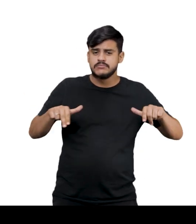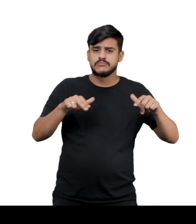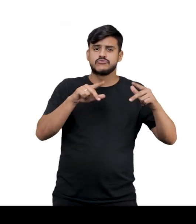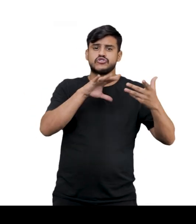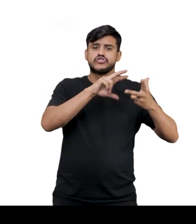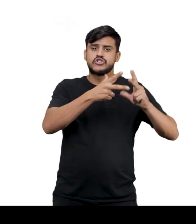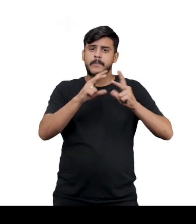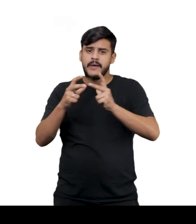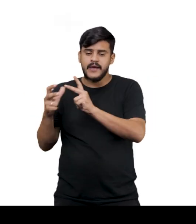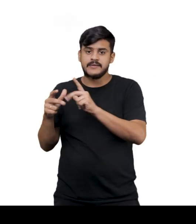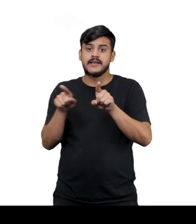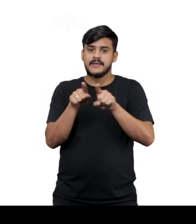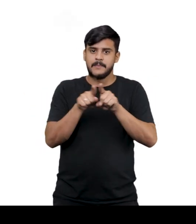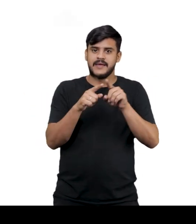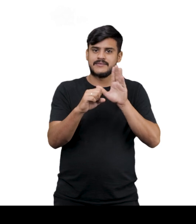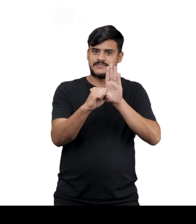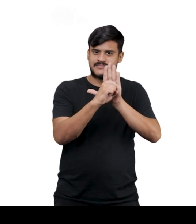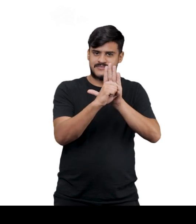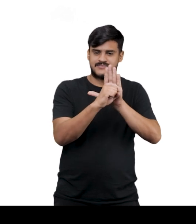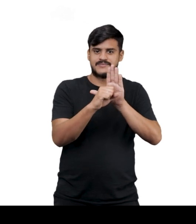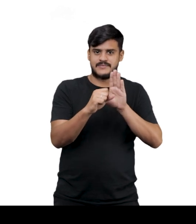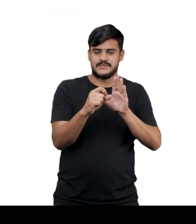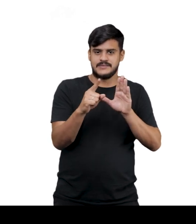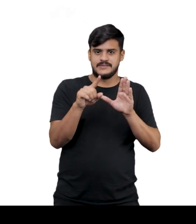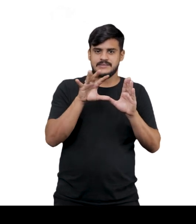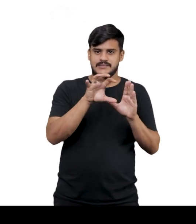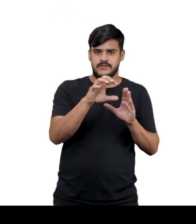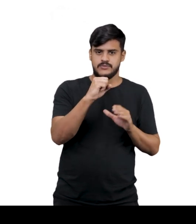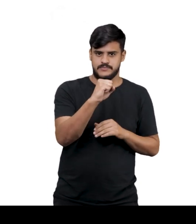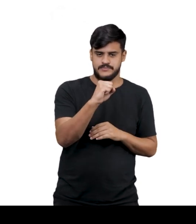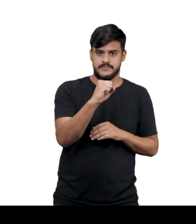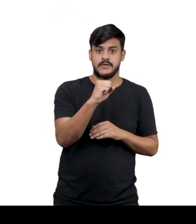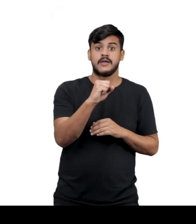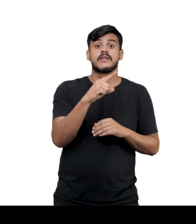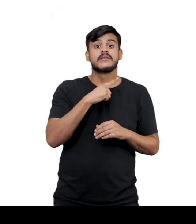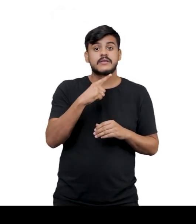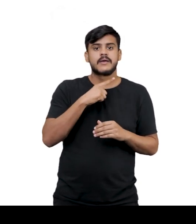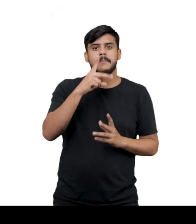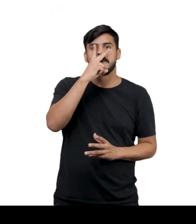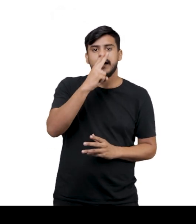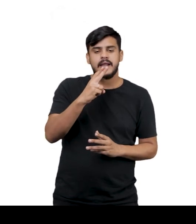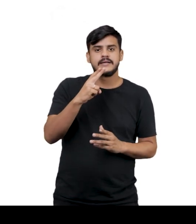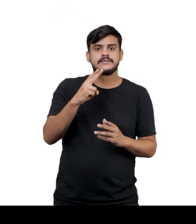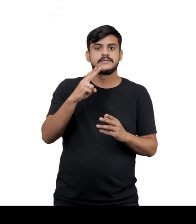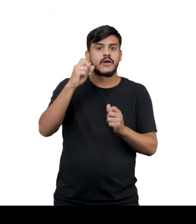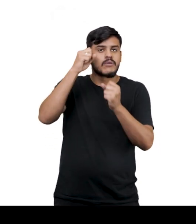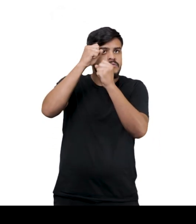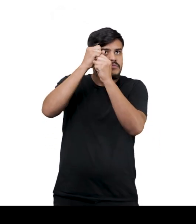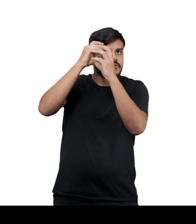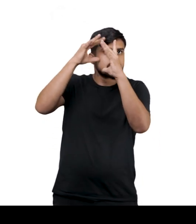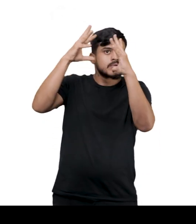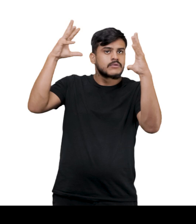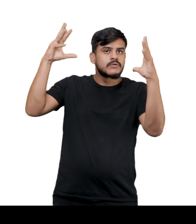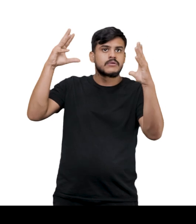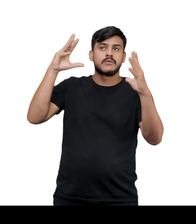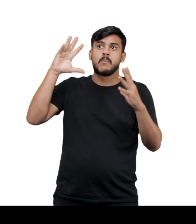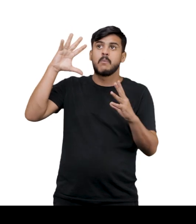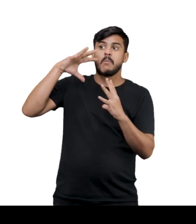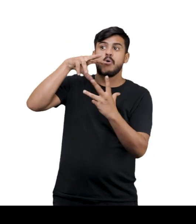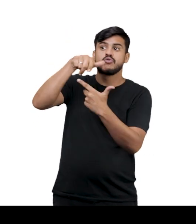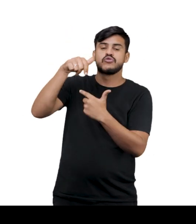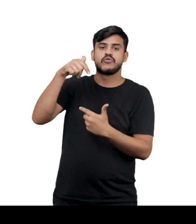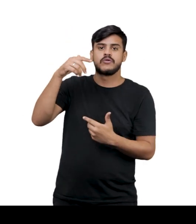cor, padronagem geométrica e o símbolo central, faz com que a pintura transmita a ideia de expansão cósmica